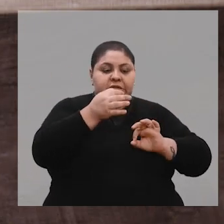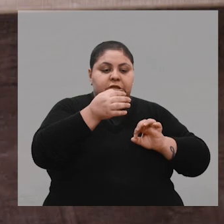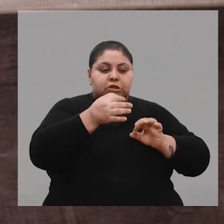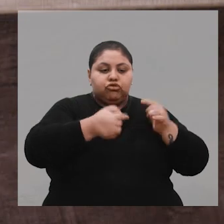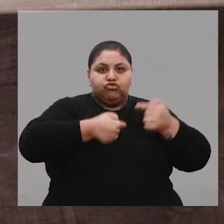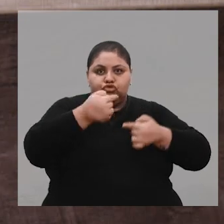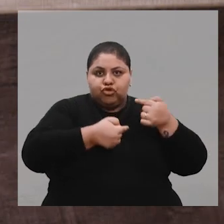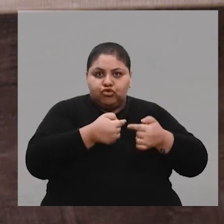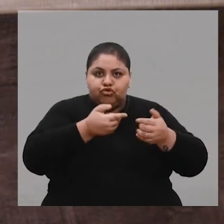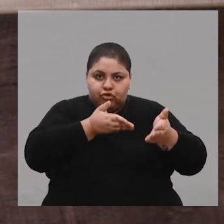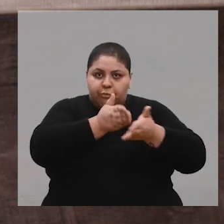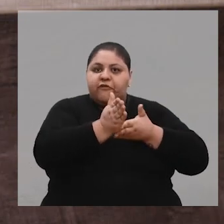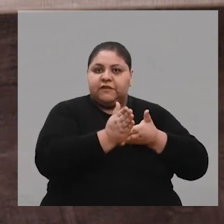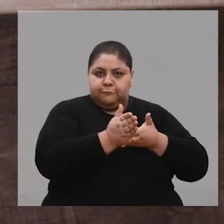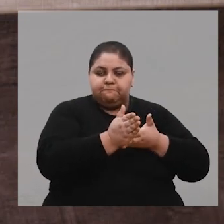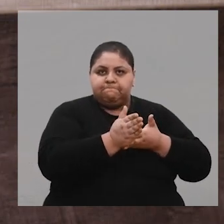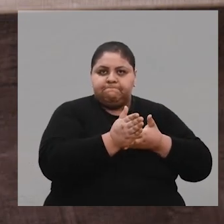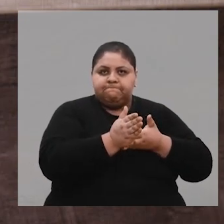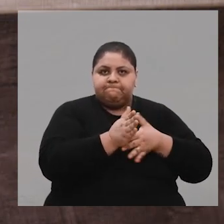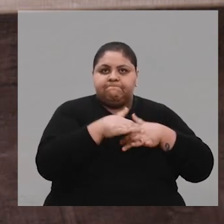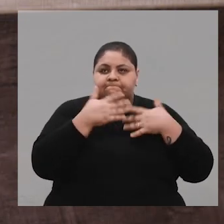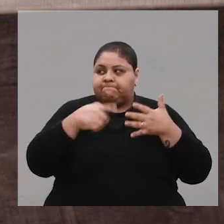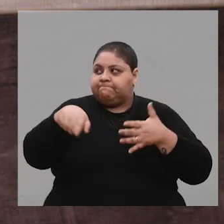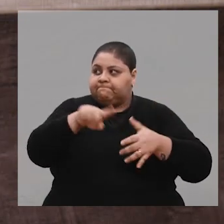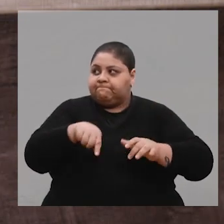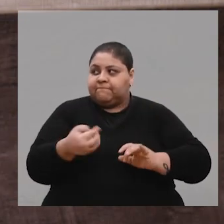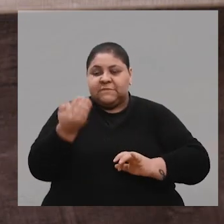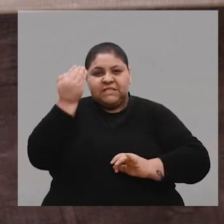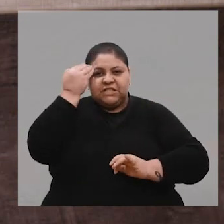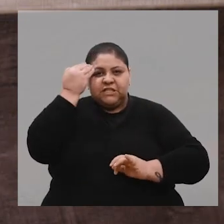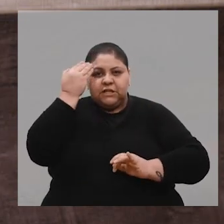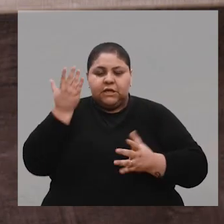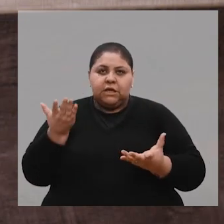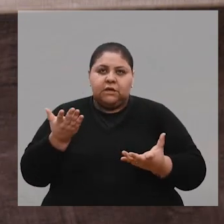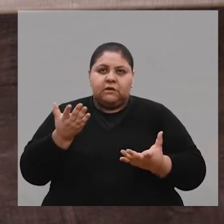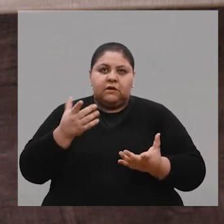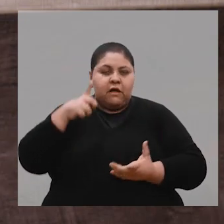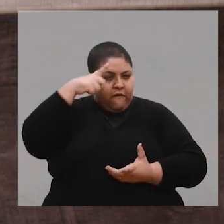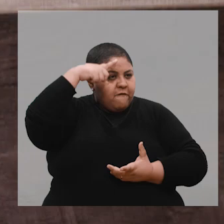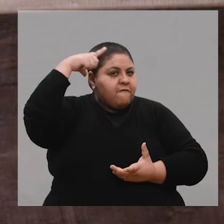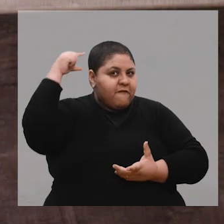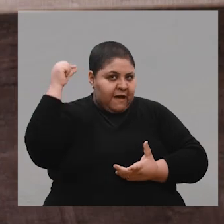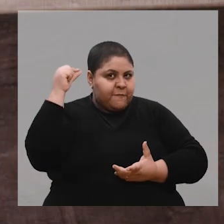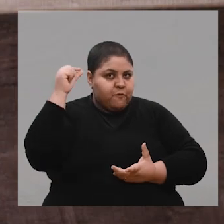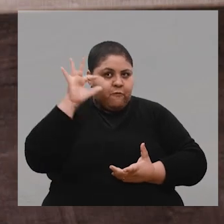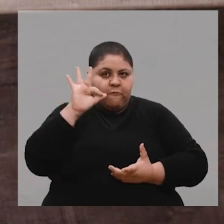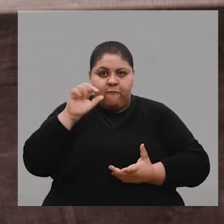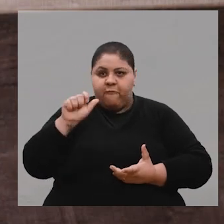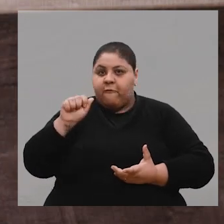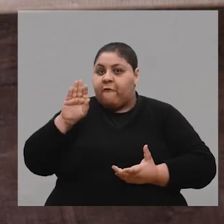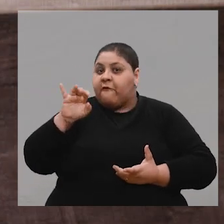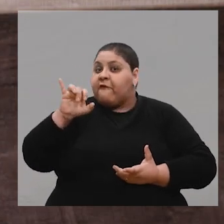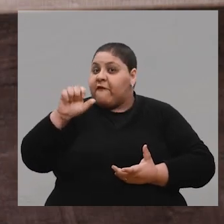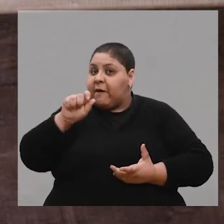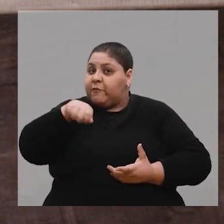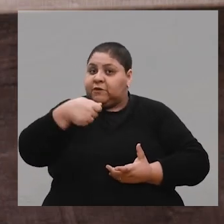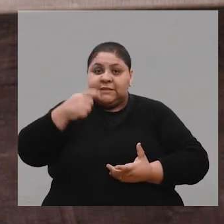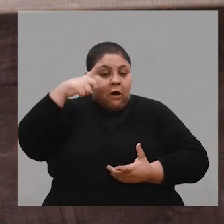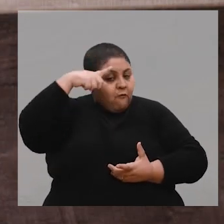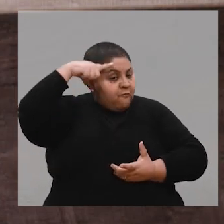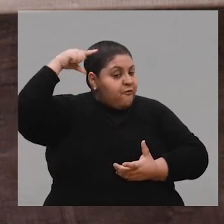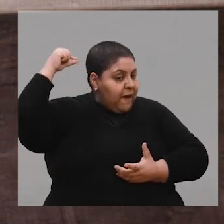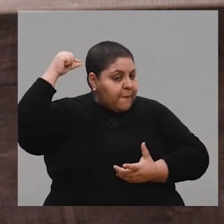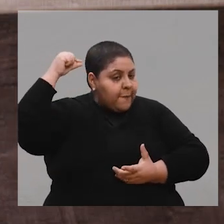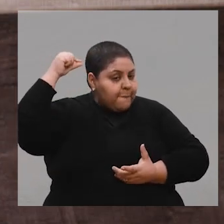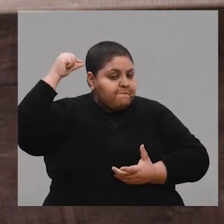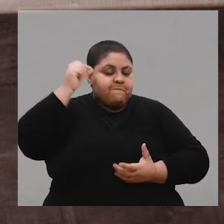as discussões e aprovações. E a gente entender, né, Fábio, que as responsabilidades independentes